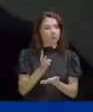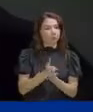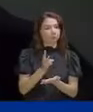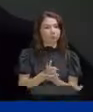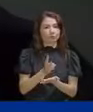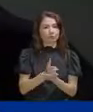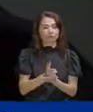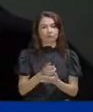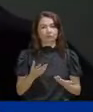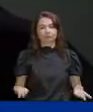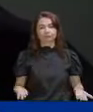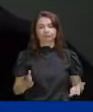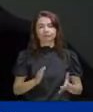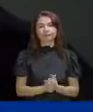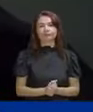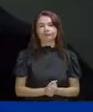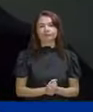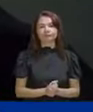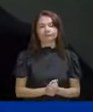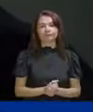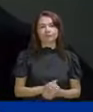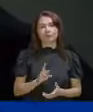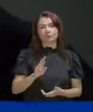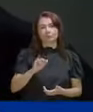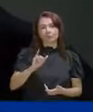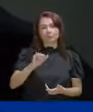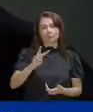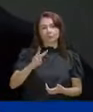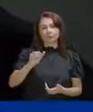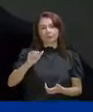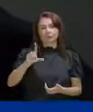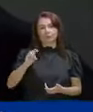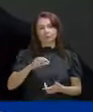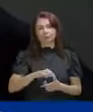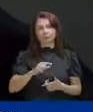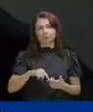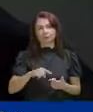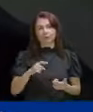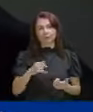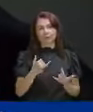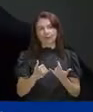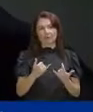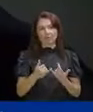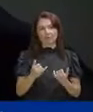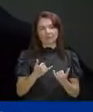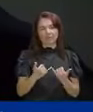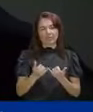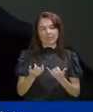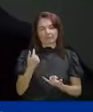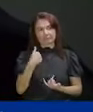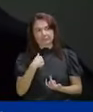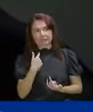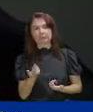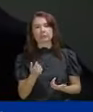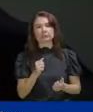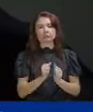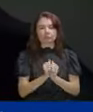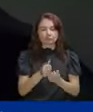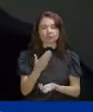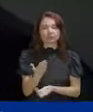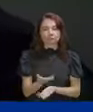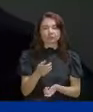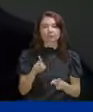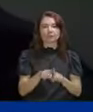prosseguimento, inaugurado pelo doutor Rivaldo, depois, me parece, por mim, acompanhando Vossa Excelência e